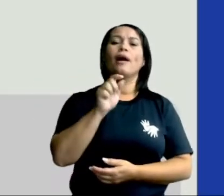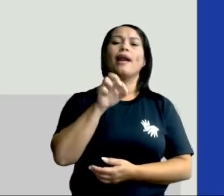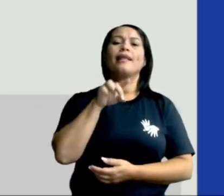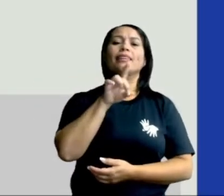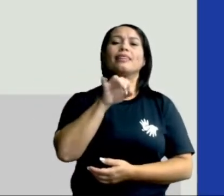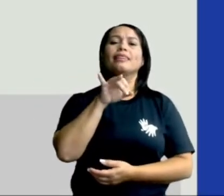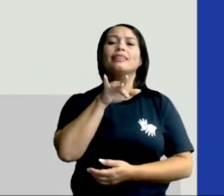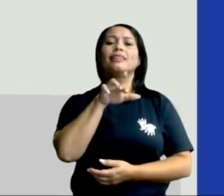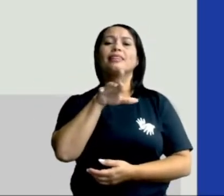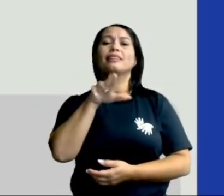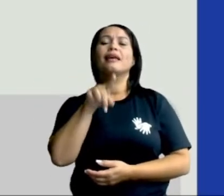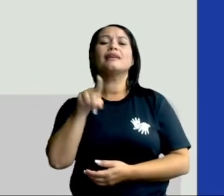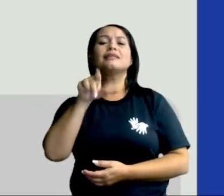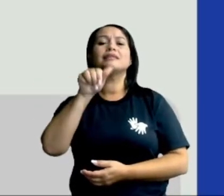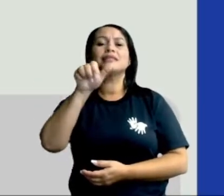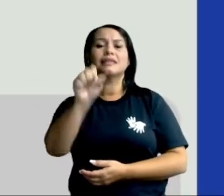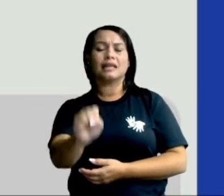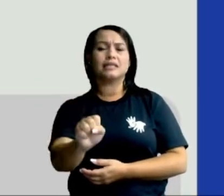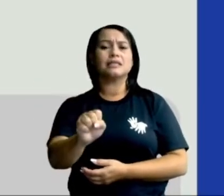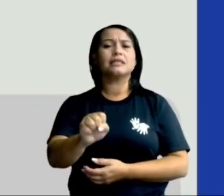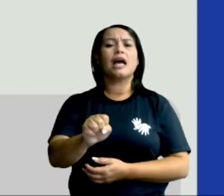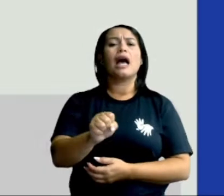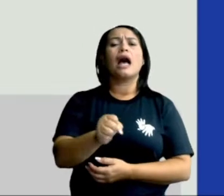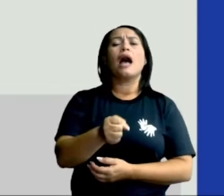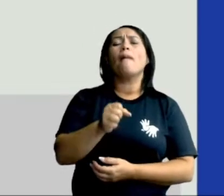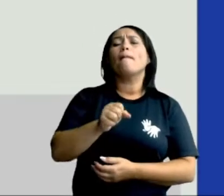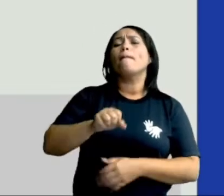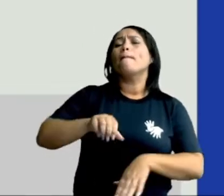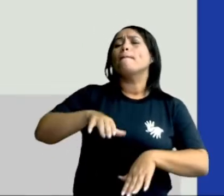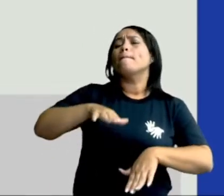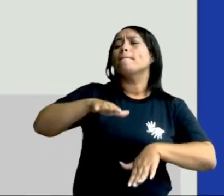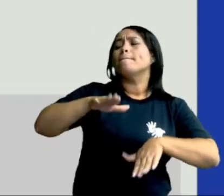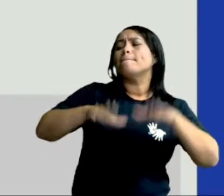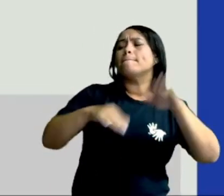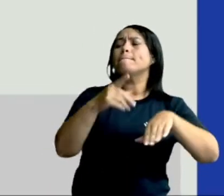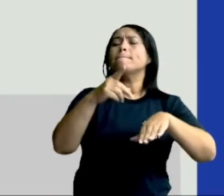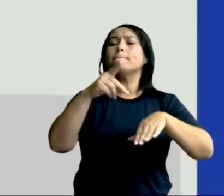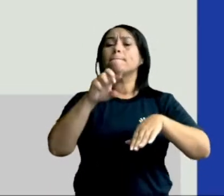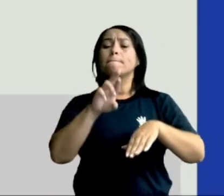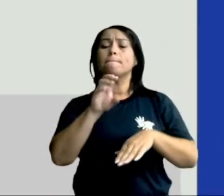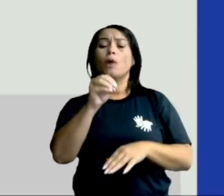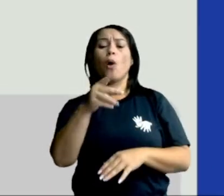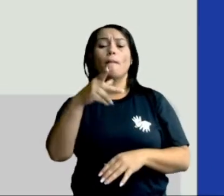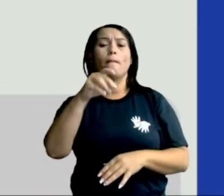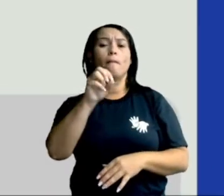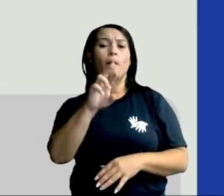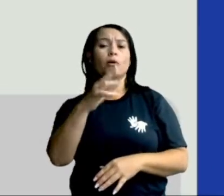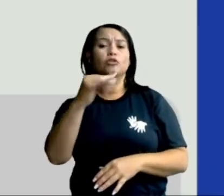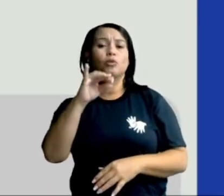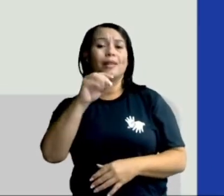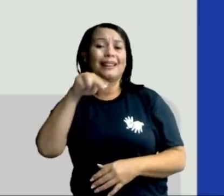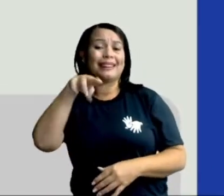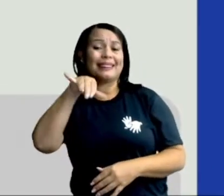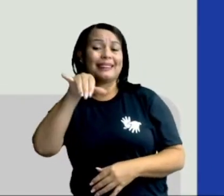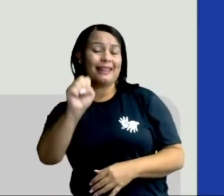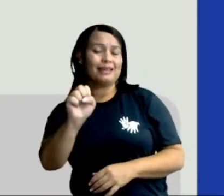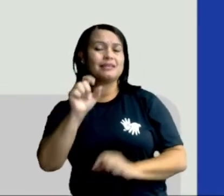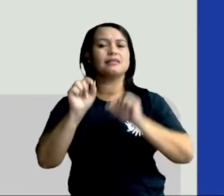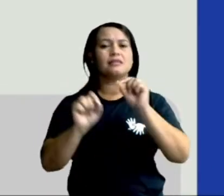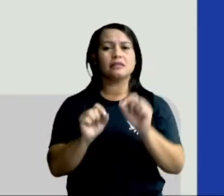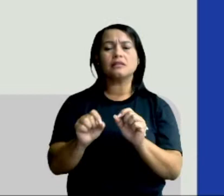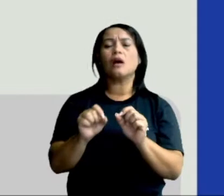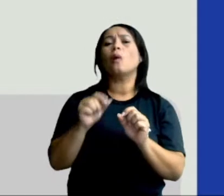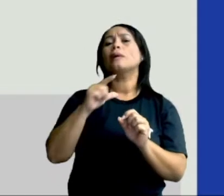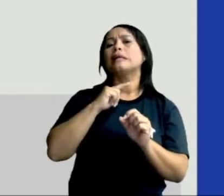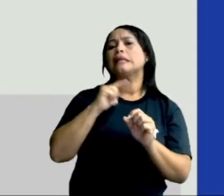Grandezas diretamente proporcionais. São aquelas grandezas onde a variação de uma provoca